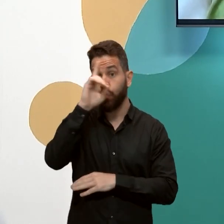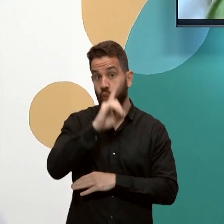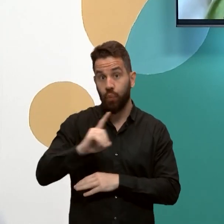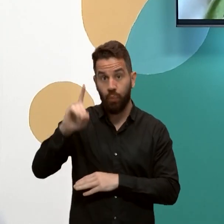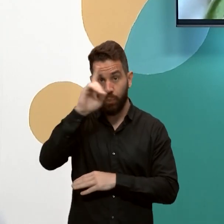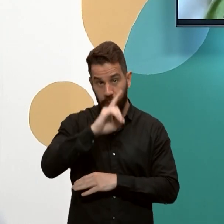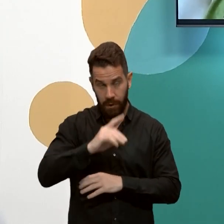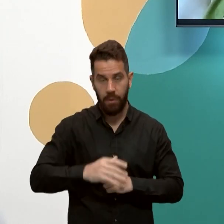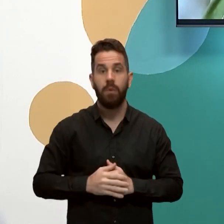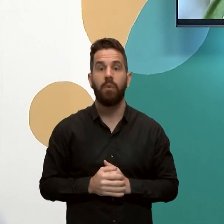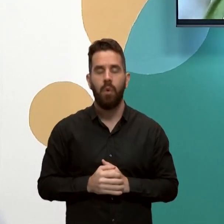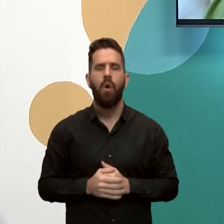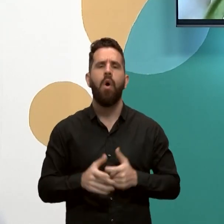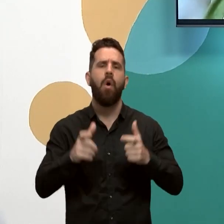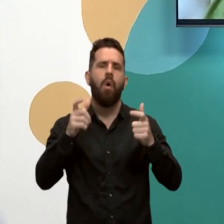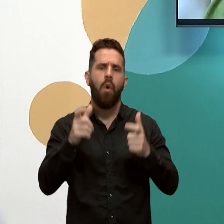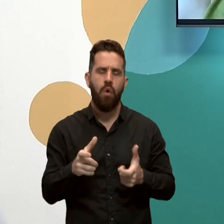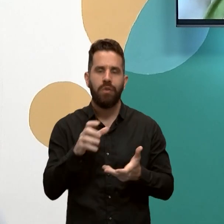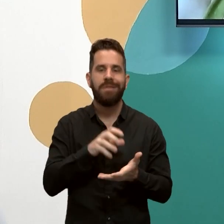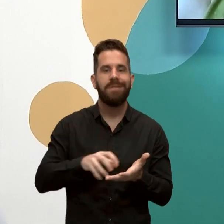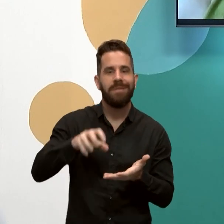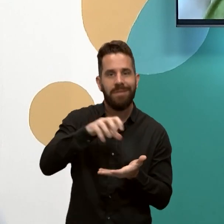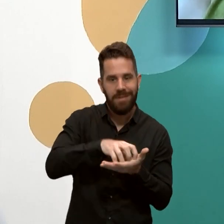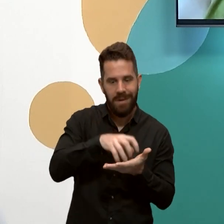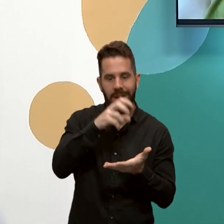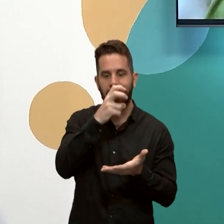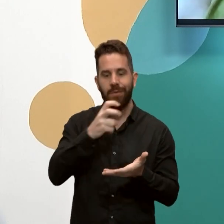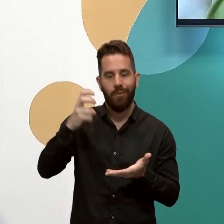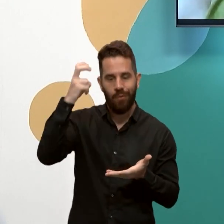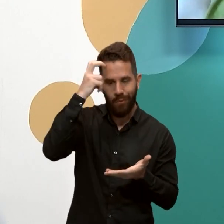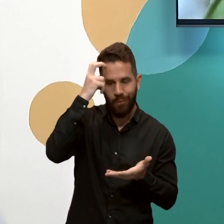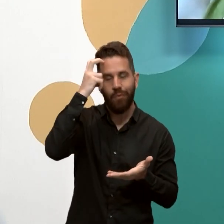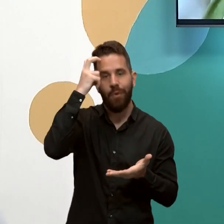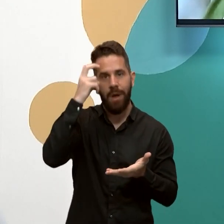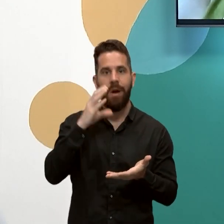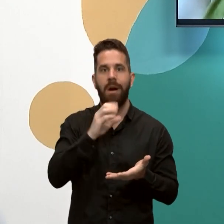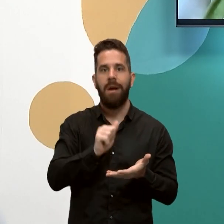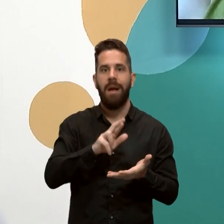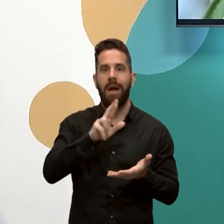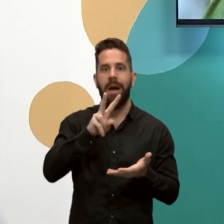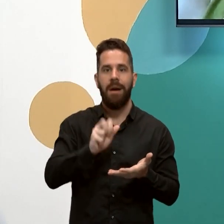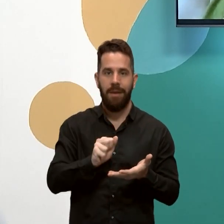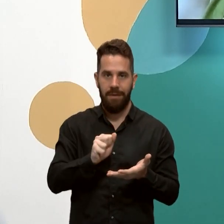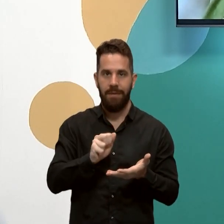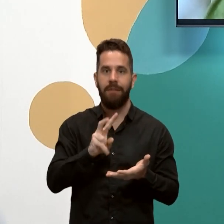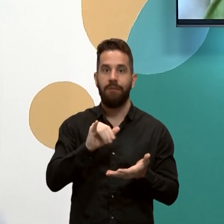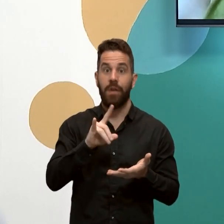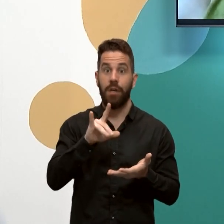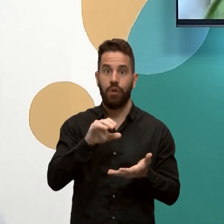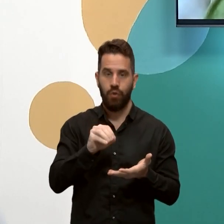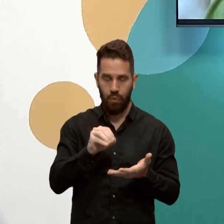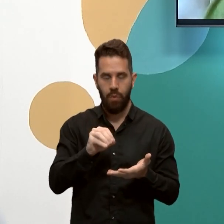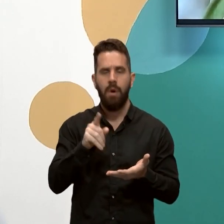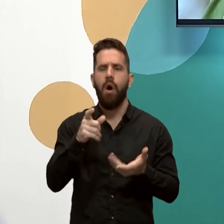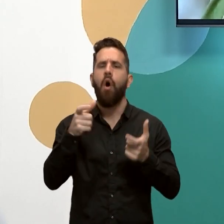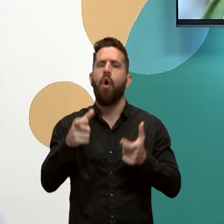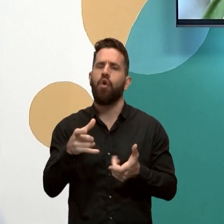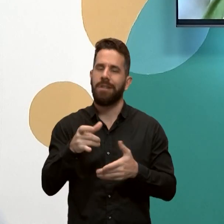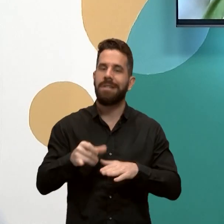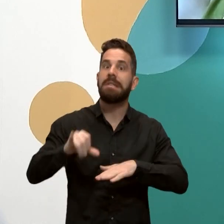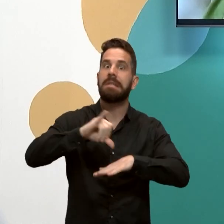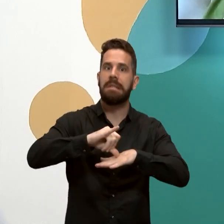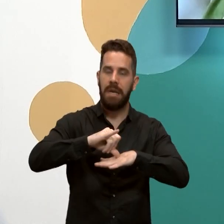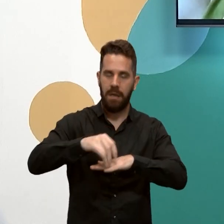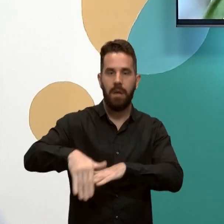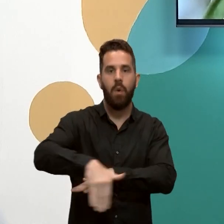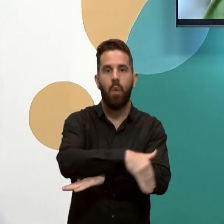domingo, no Centro Cultural Caravídeo, que fica no centro, na